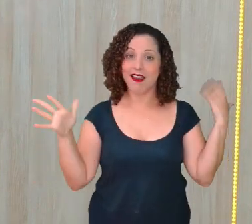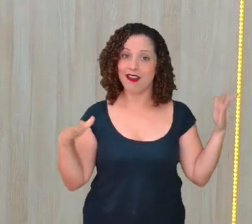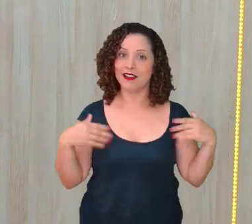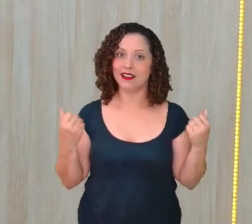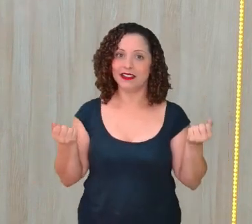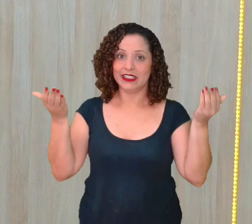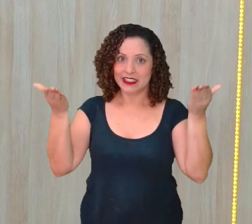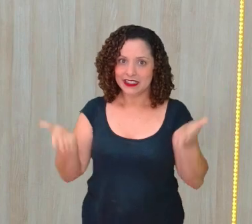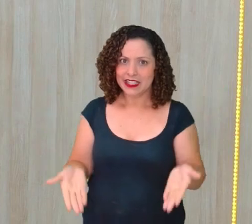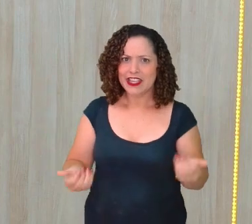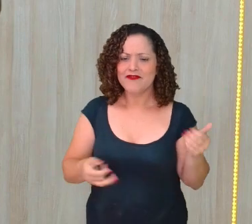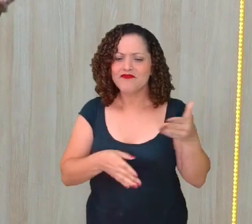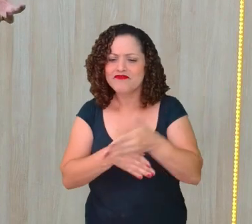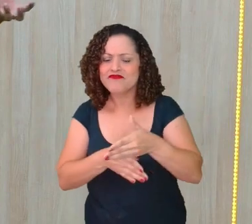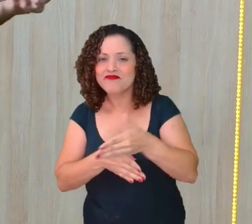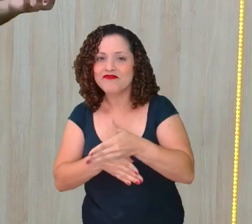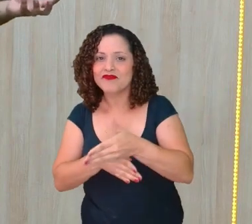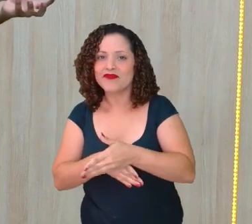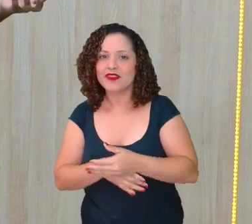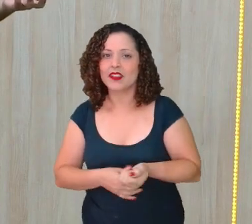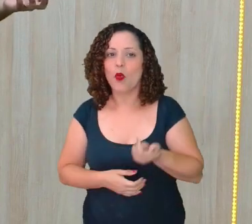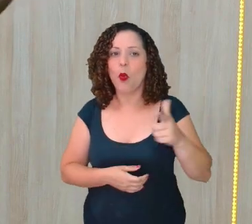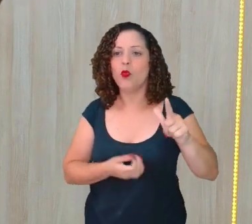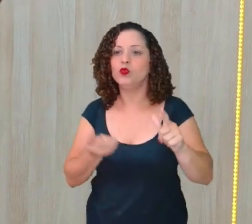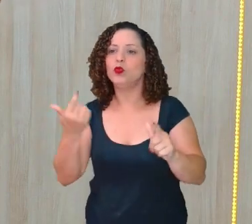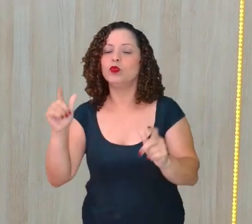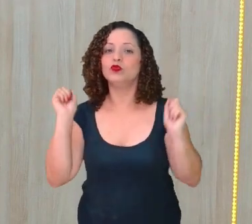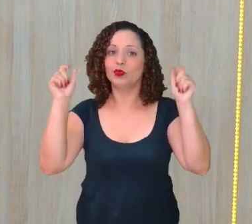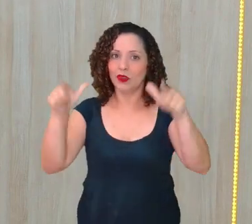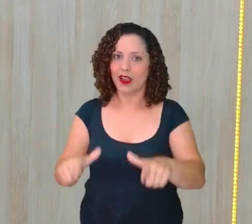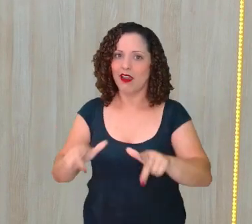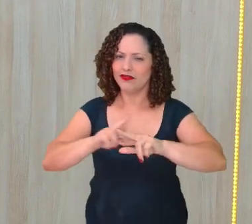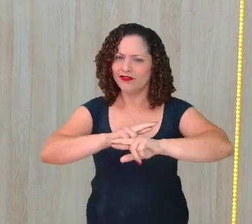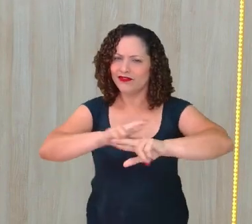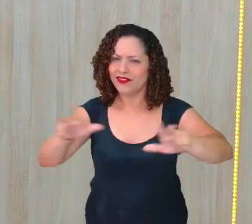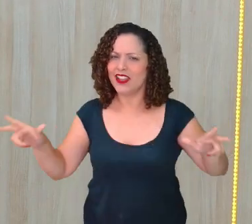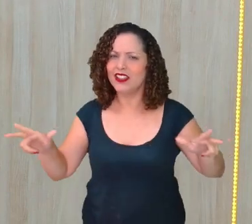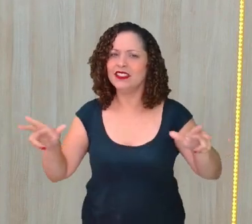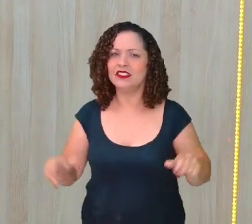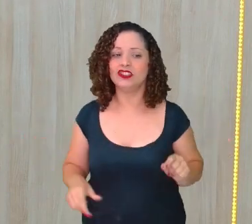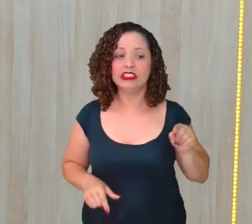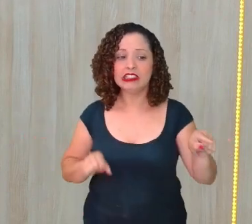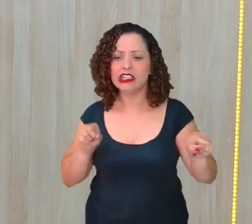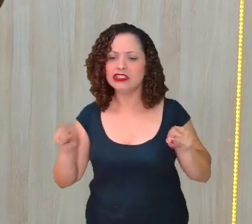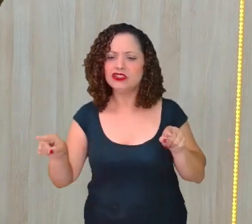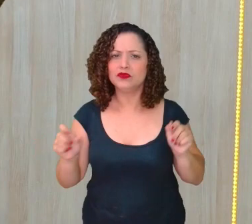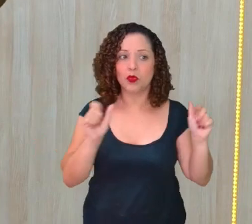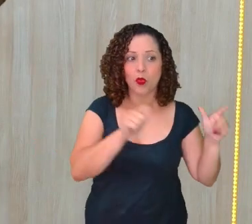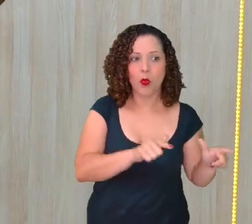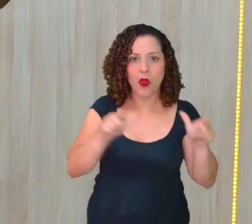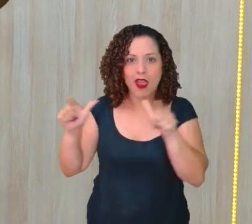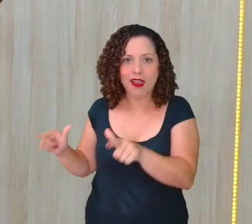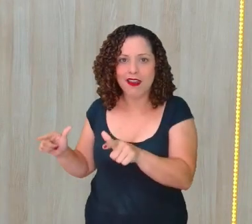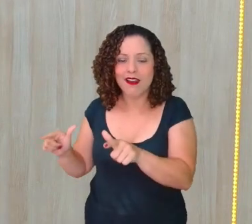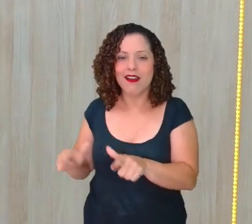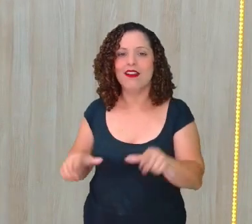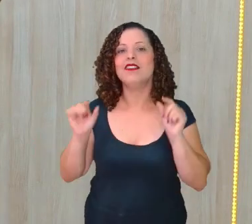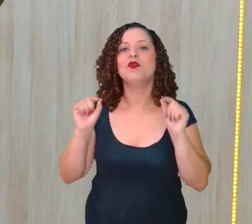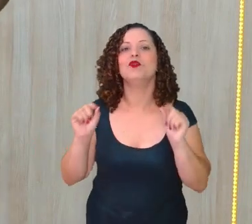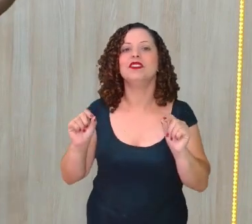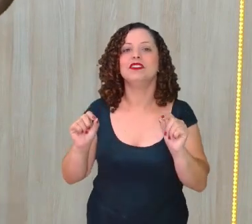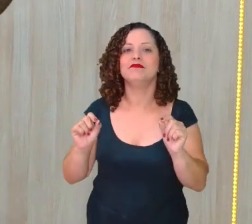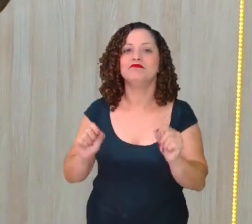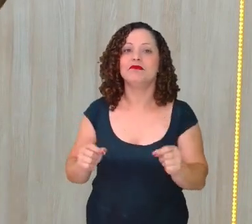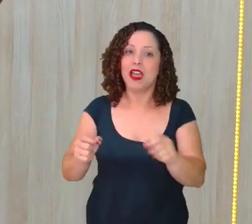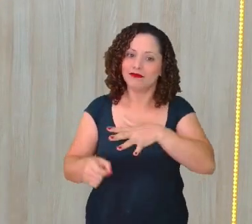estar o quê? Frequentando outros espaços. E esses conjuntos de espaços estão dentro daquilo que a gente chama o nosso